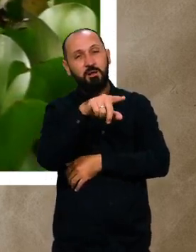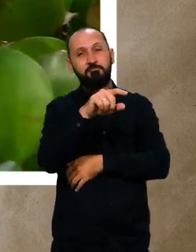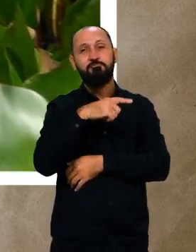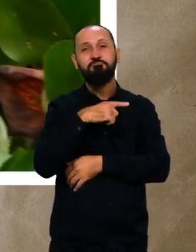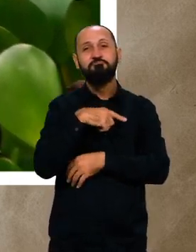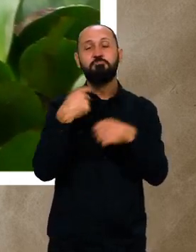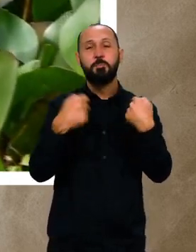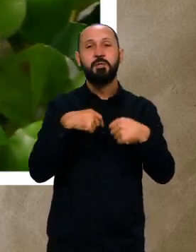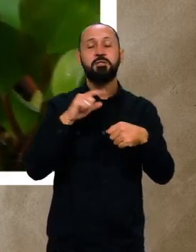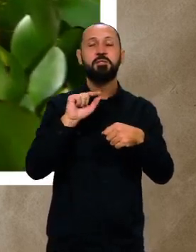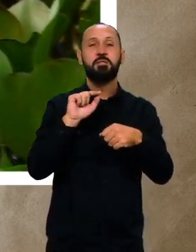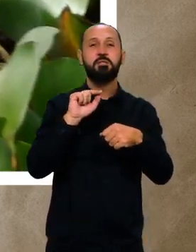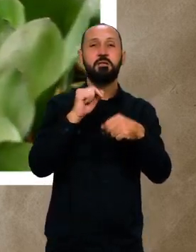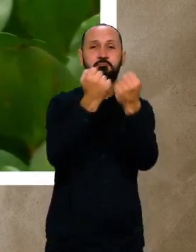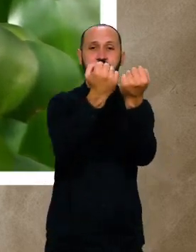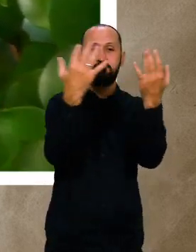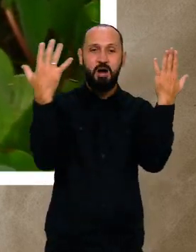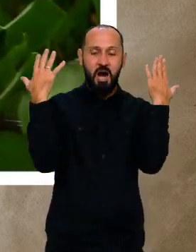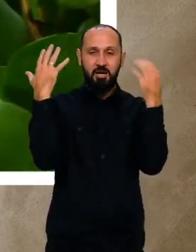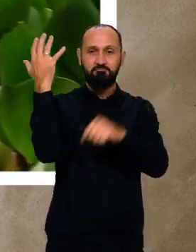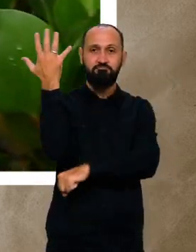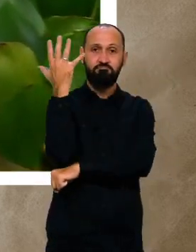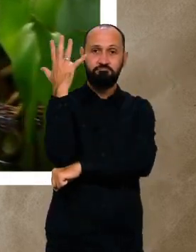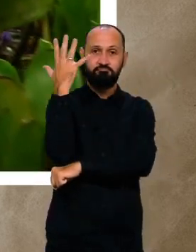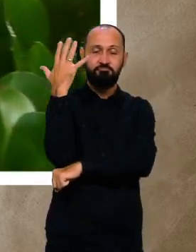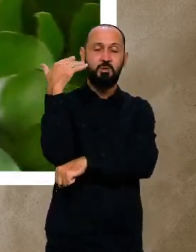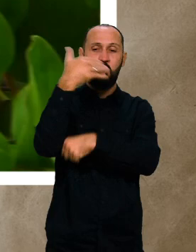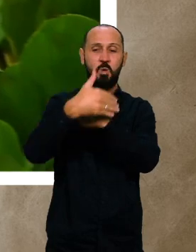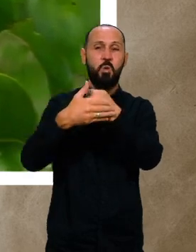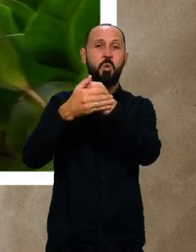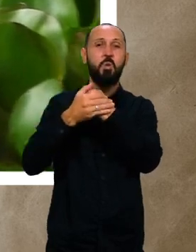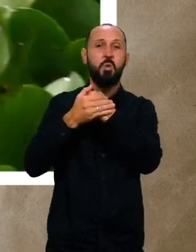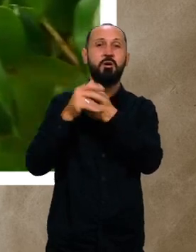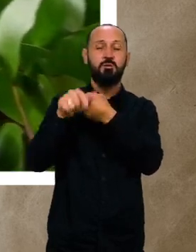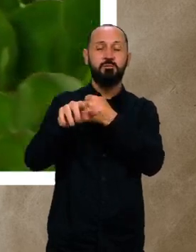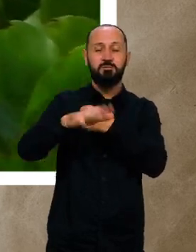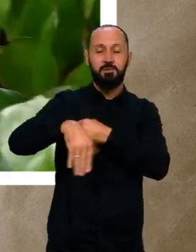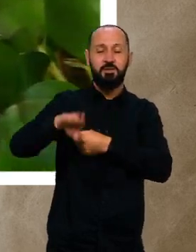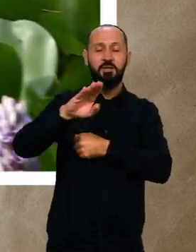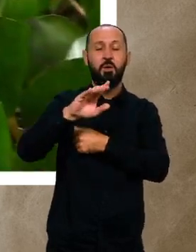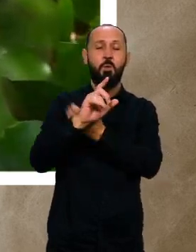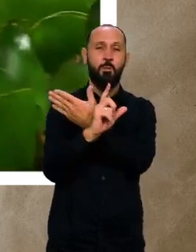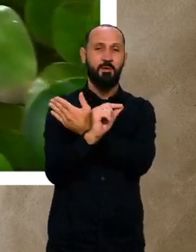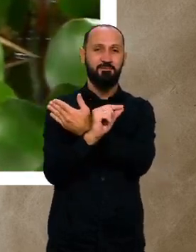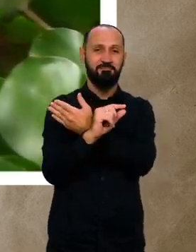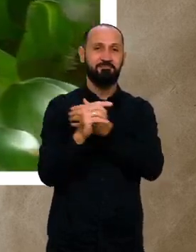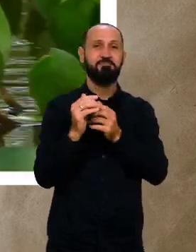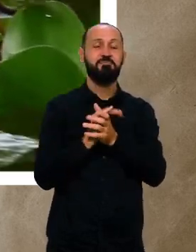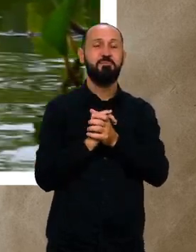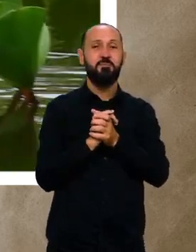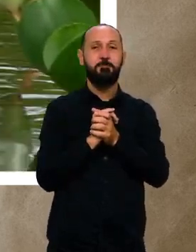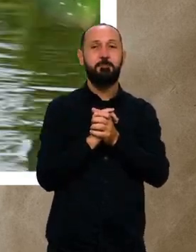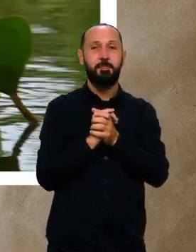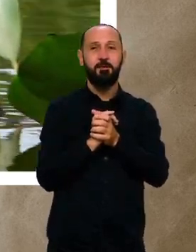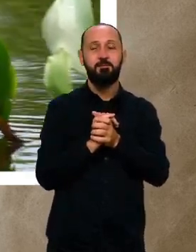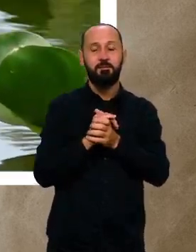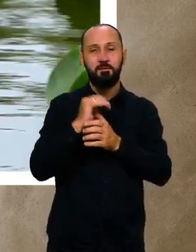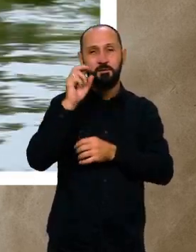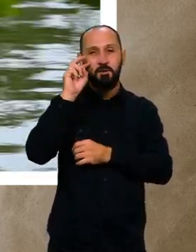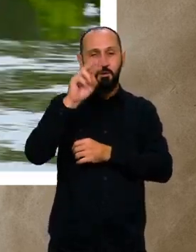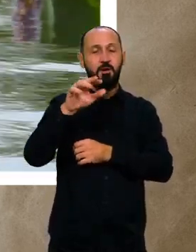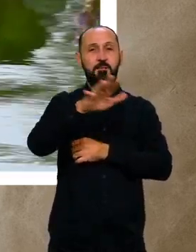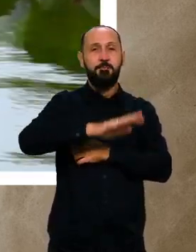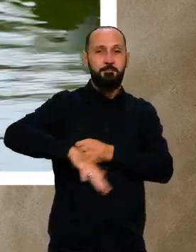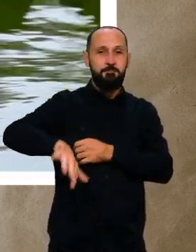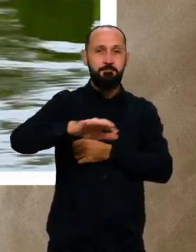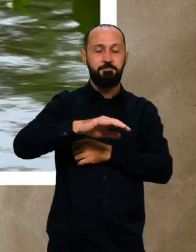quando era criança, quando eu olhei que a gente tem que proteger aquele ser vivo que é o bioma Pantanal. Então quando